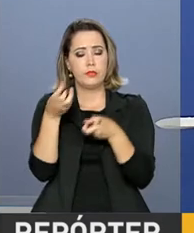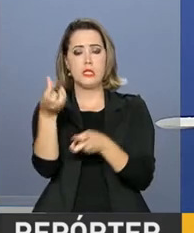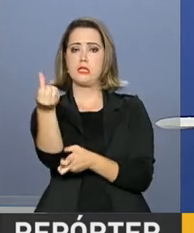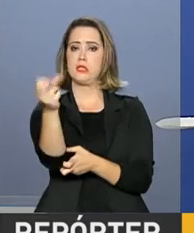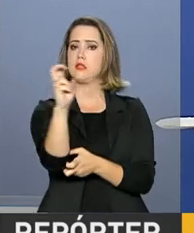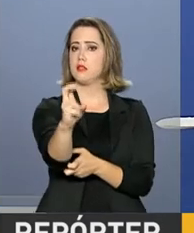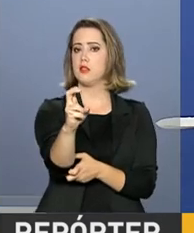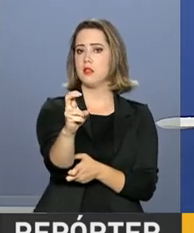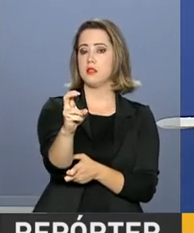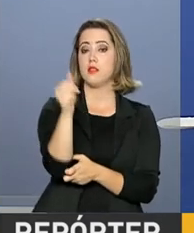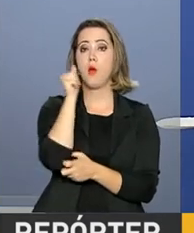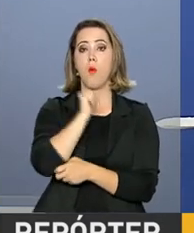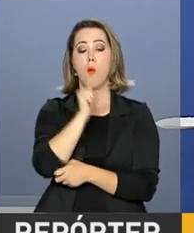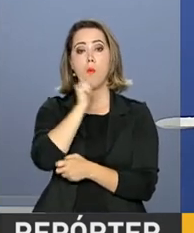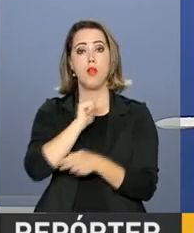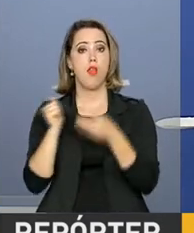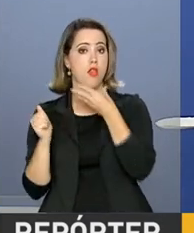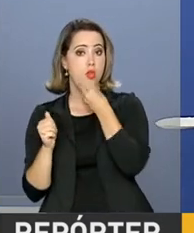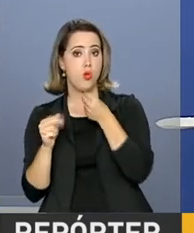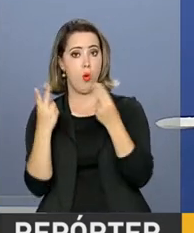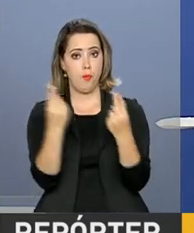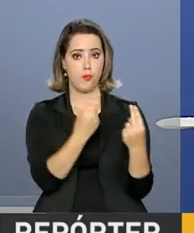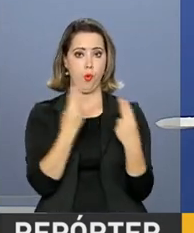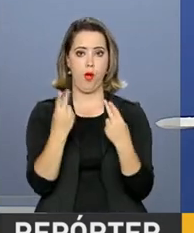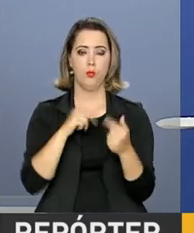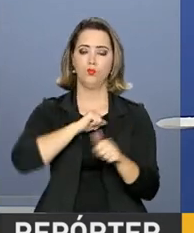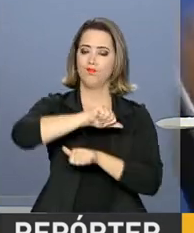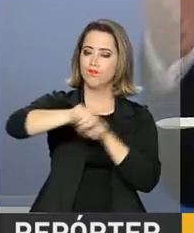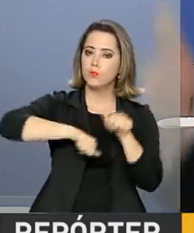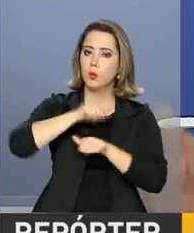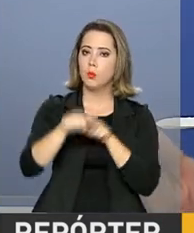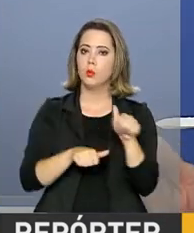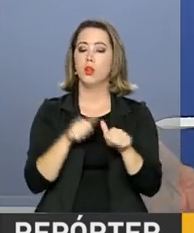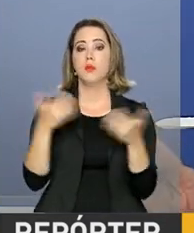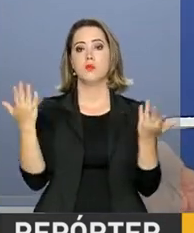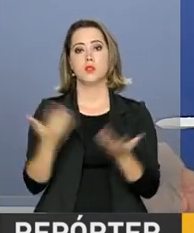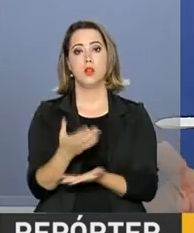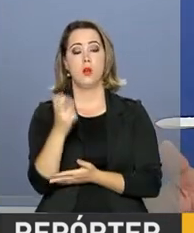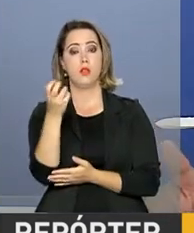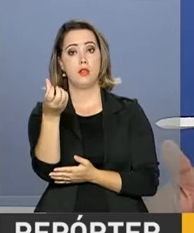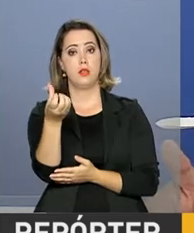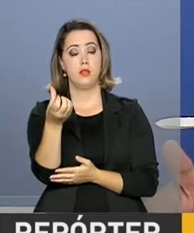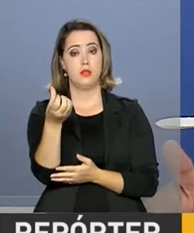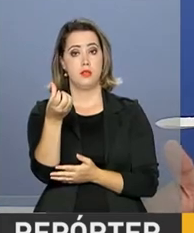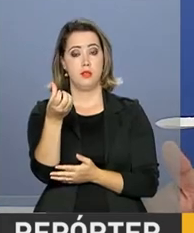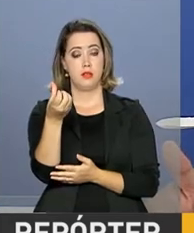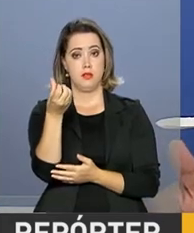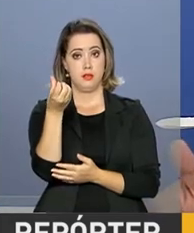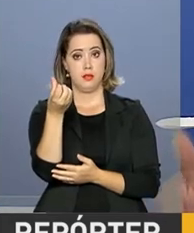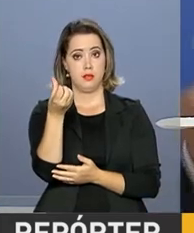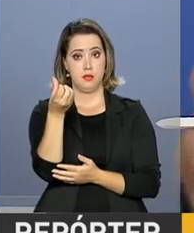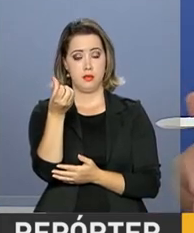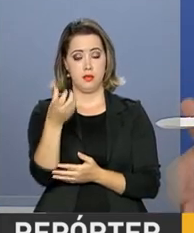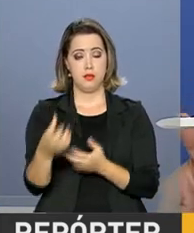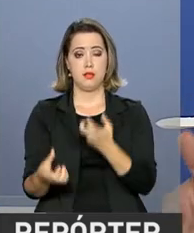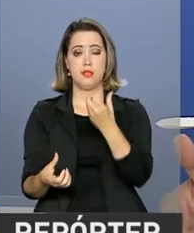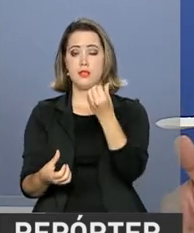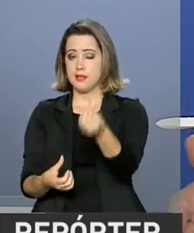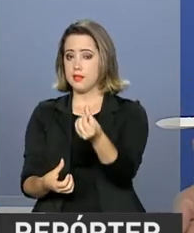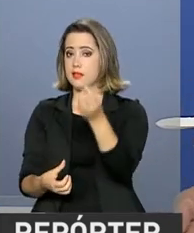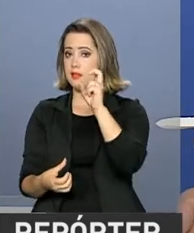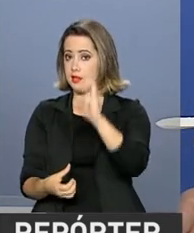anos de idade para homens e mulheres nós modificamos para 65 anos de idade para os homens e